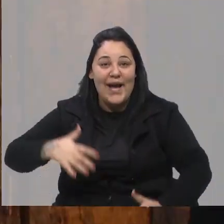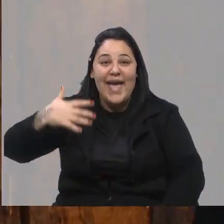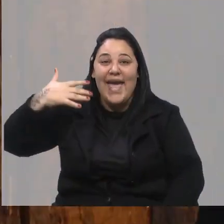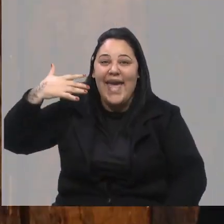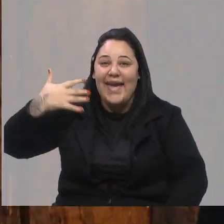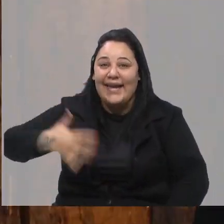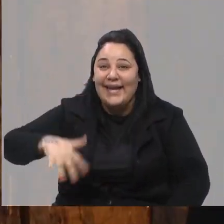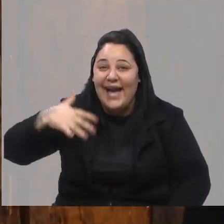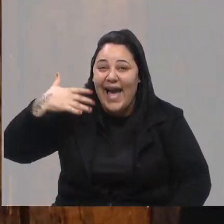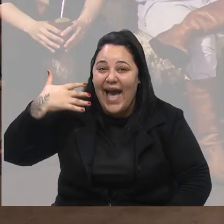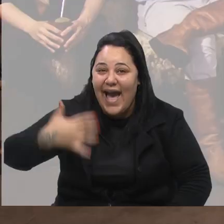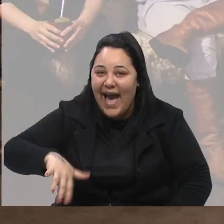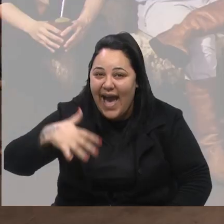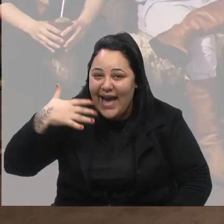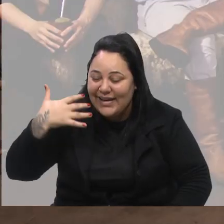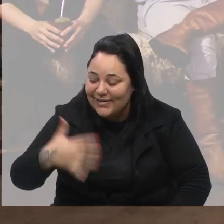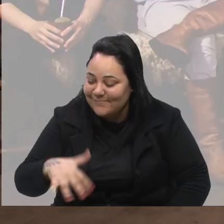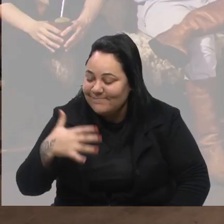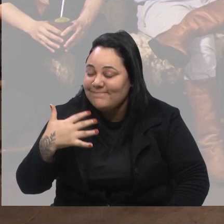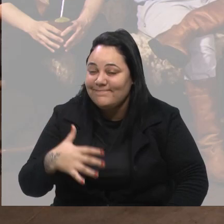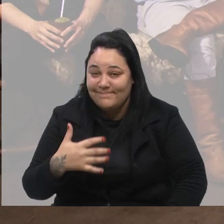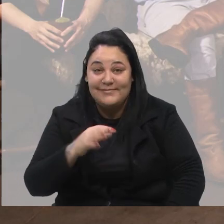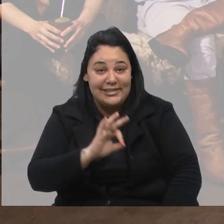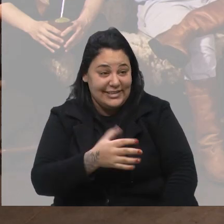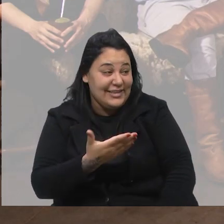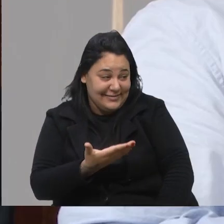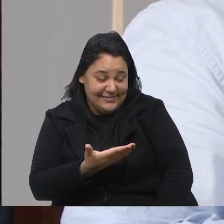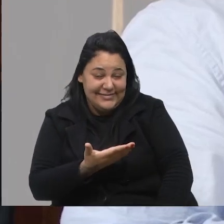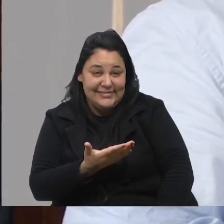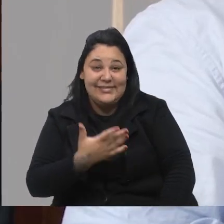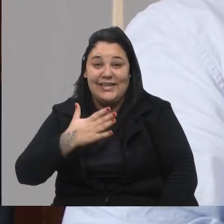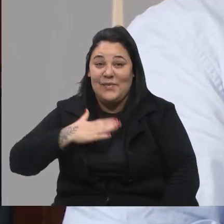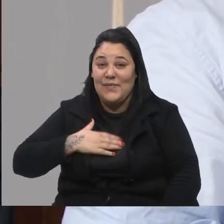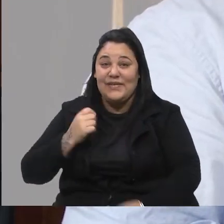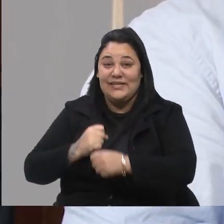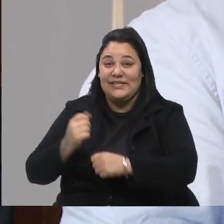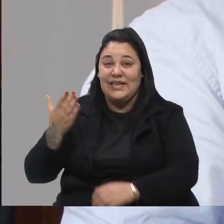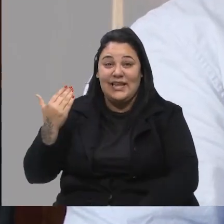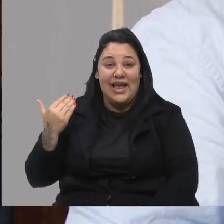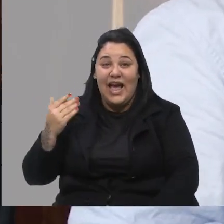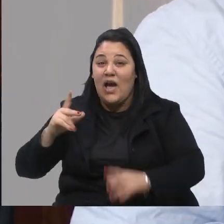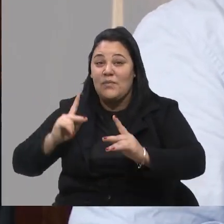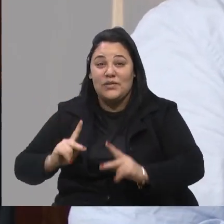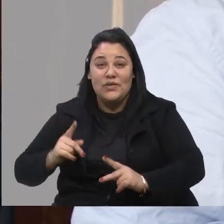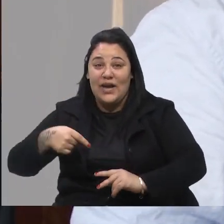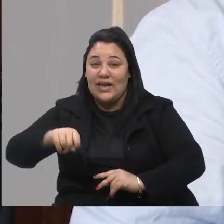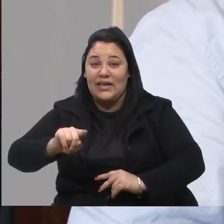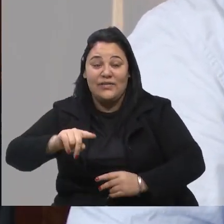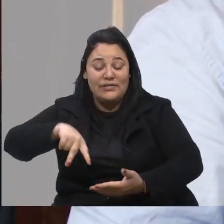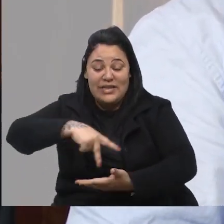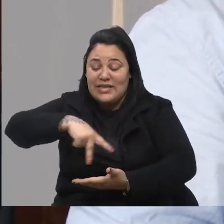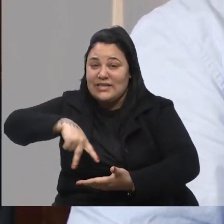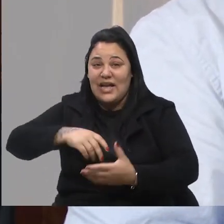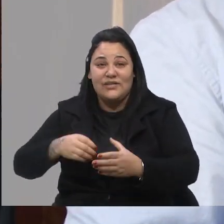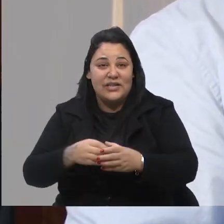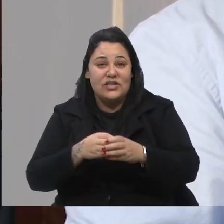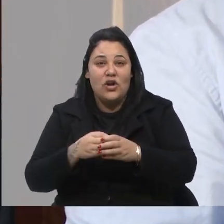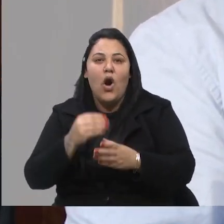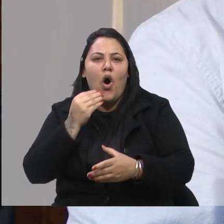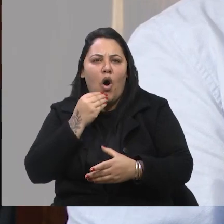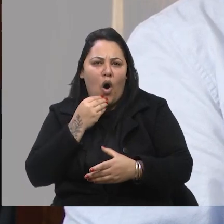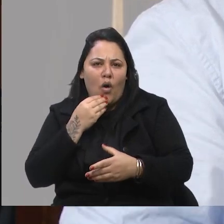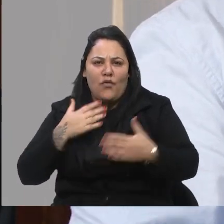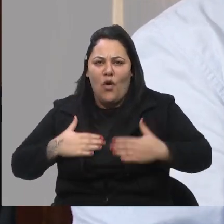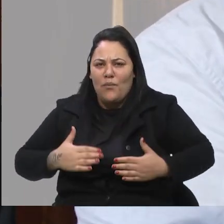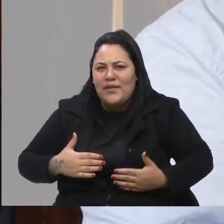errado? Né? Então, assim, na minha época, as pessoas iam nos CTGs que tinha dentro da escola, claro, iam com a